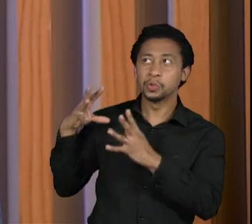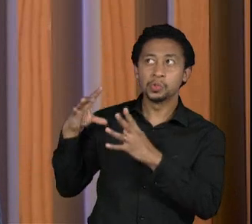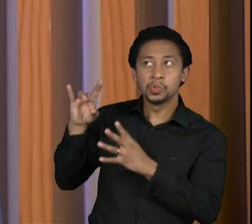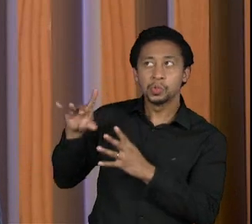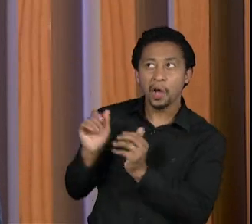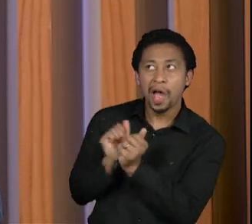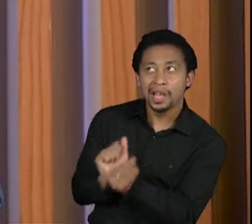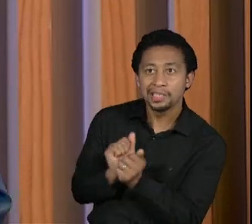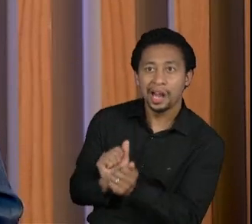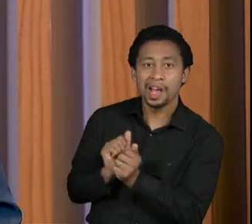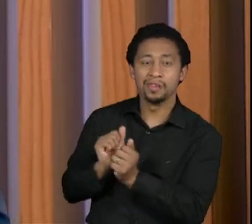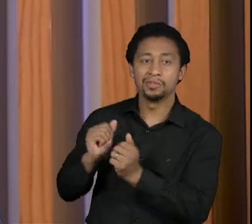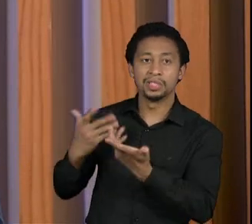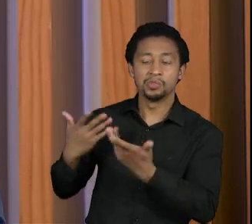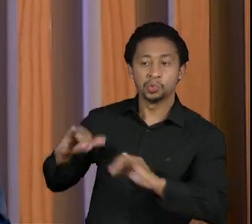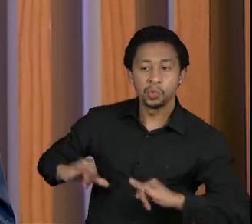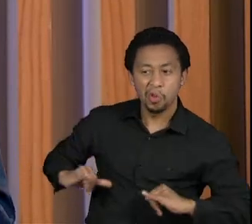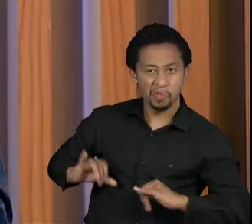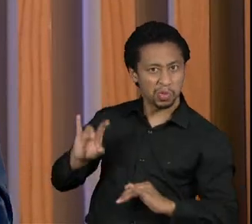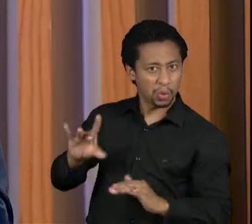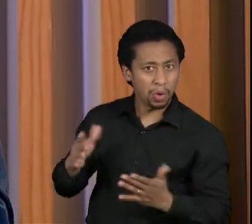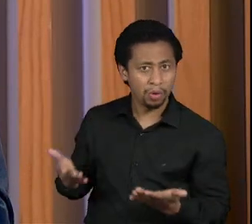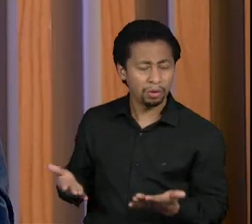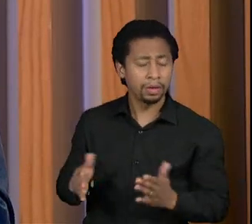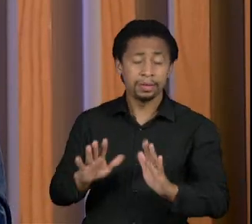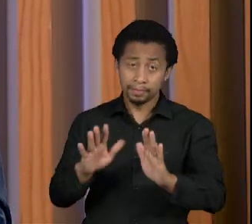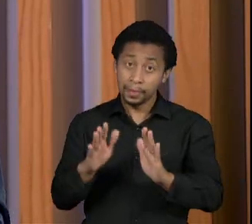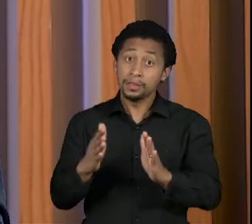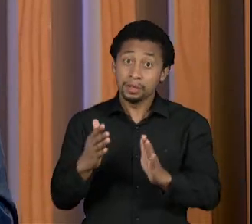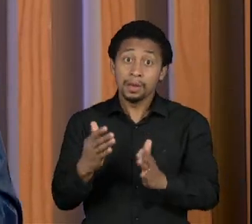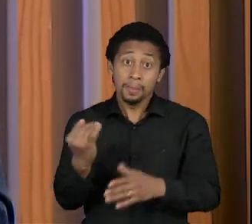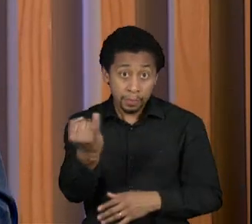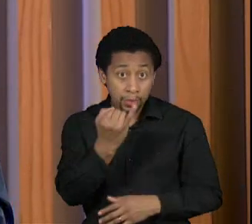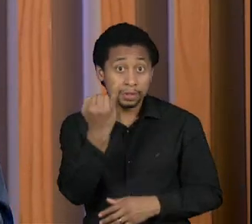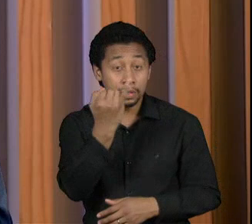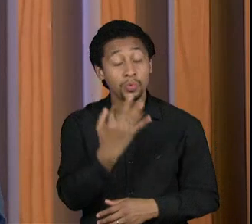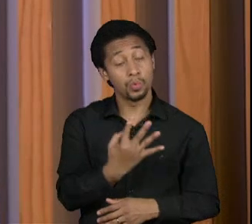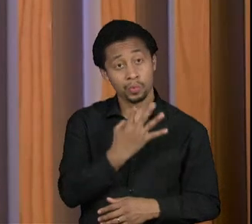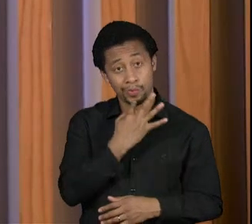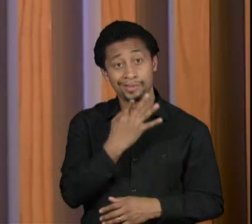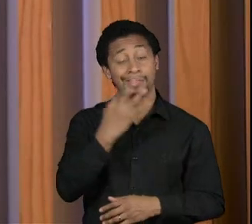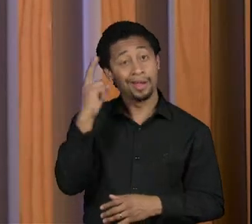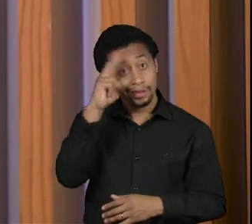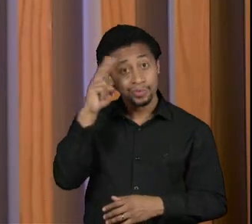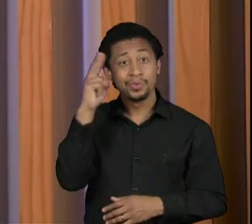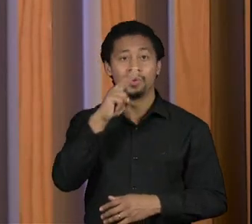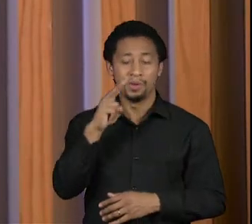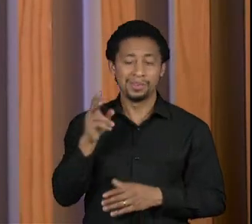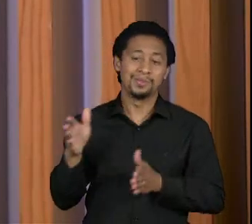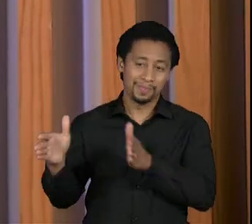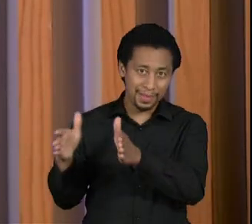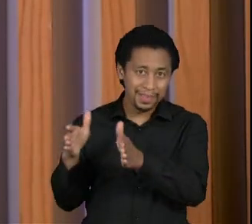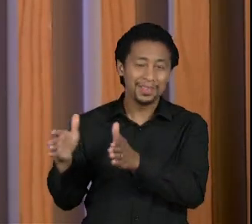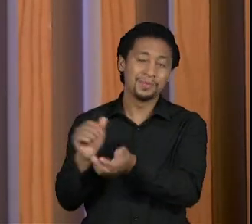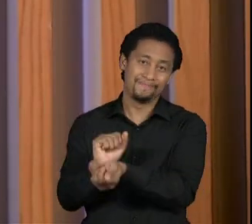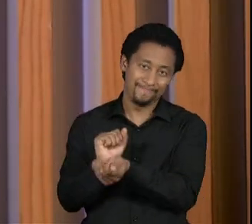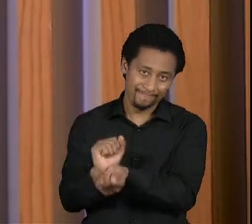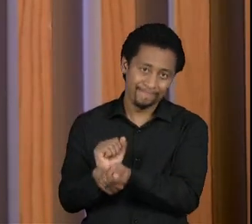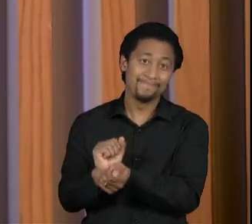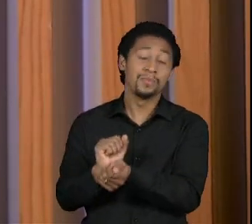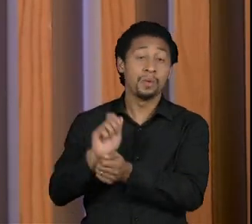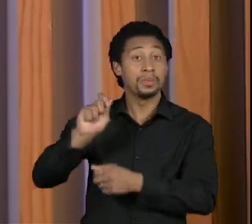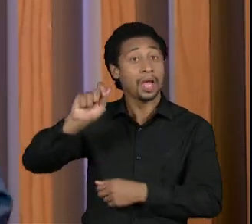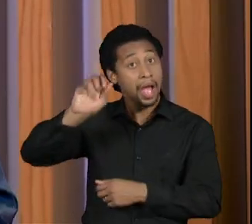para compreender toda a história por esse olhar, por essa cosmologia, da contribuição africana